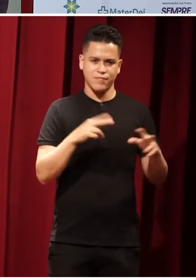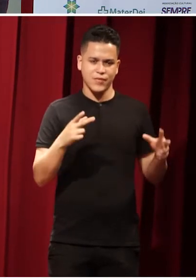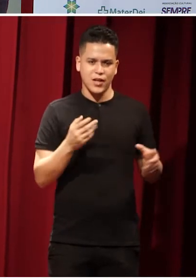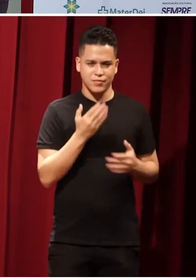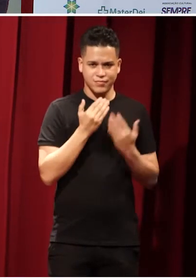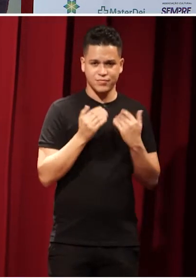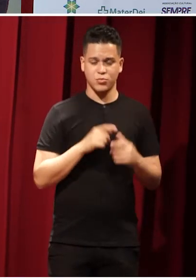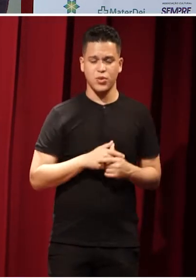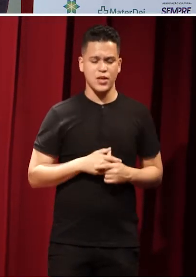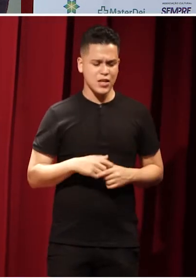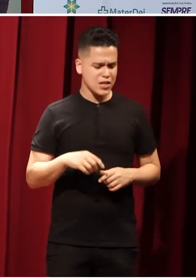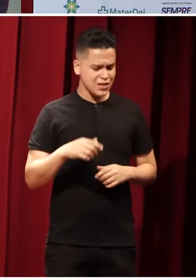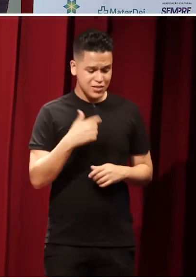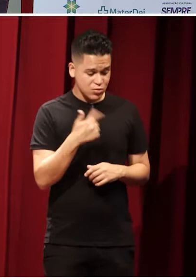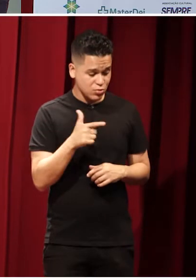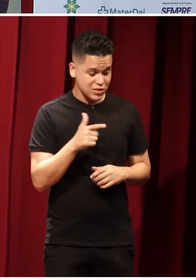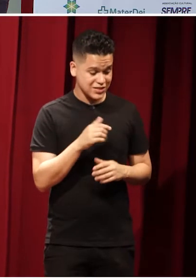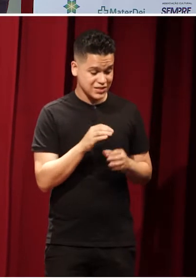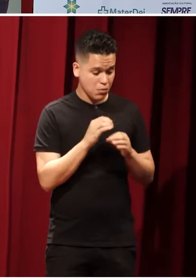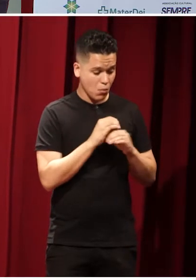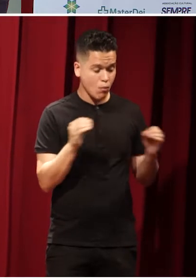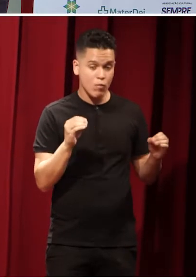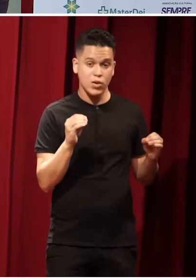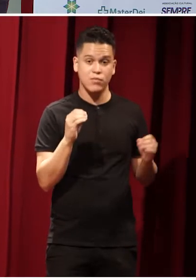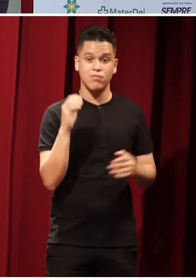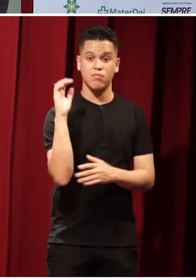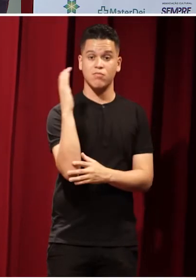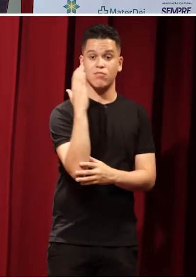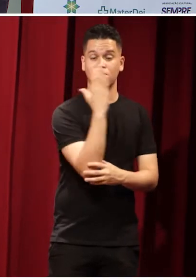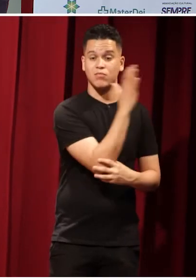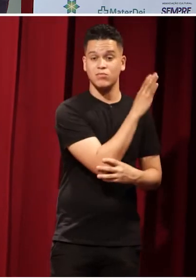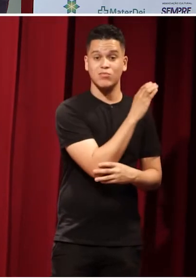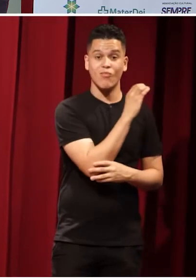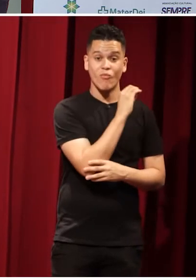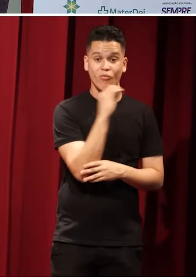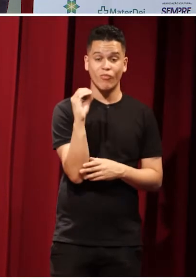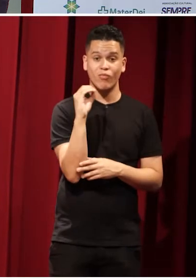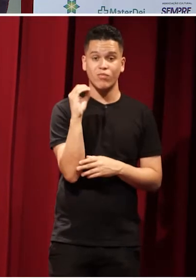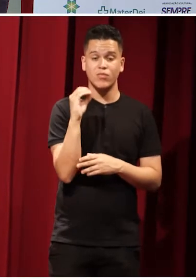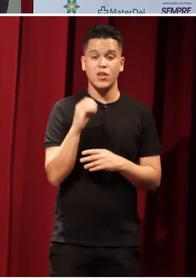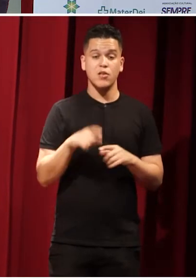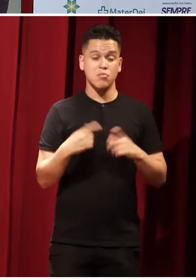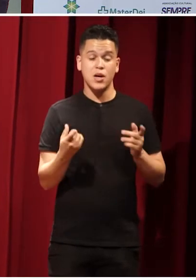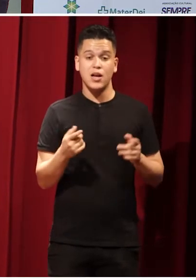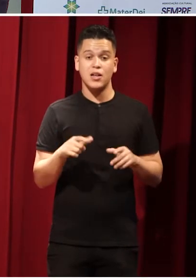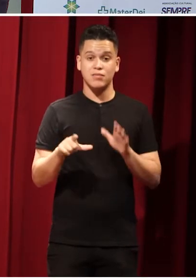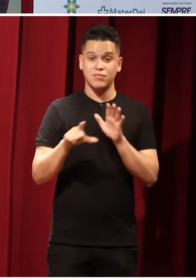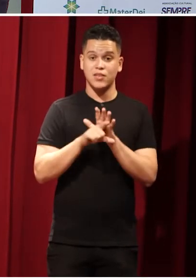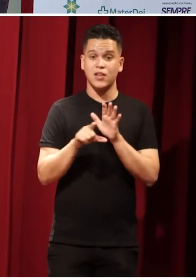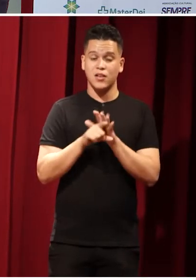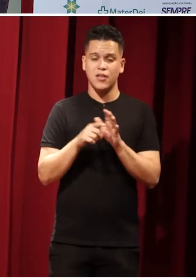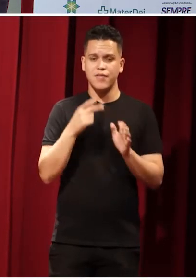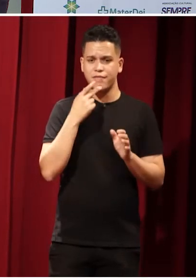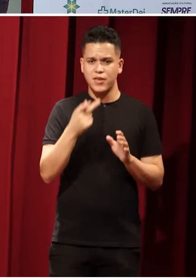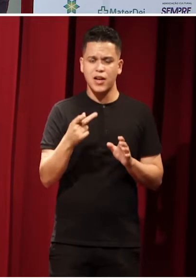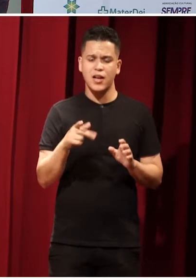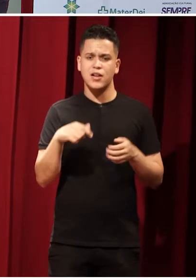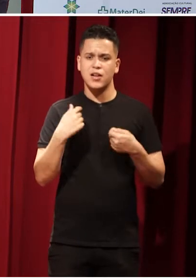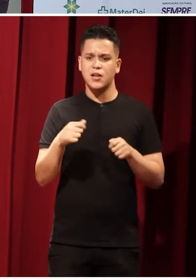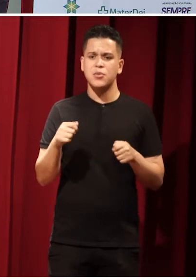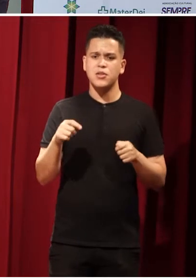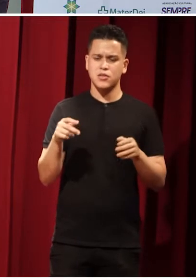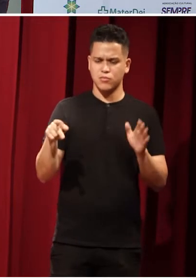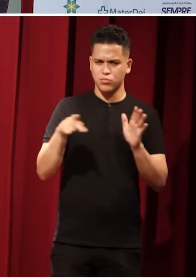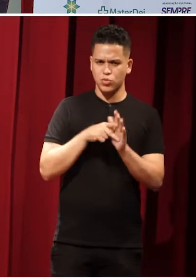sobrevoando, dá para ver direitinho. Não tinha um pé de árvore. A lei manda que os proprietários tenham